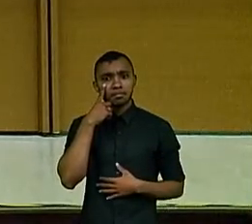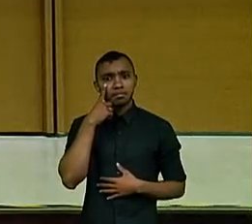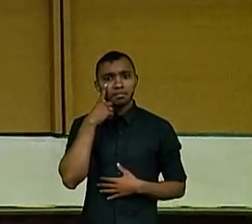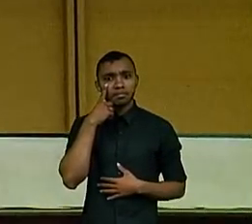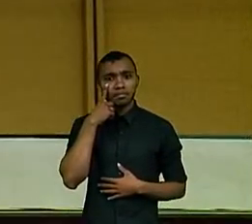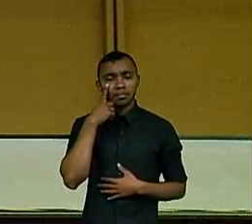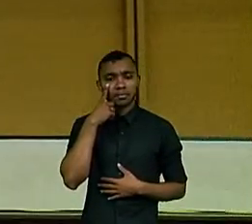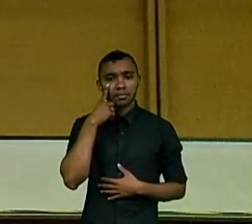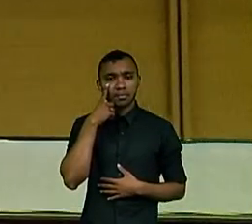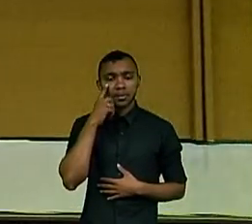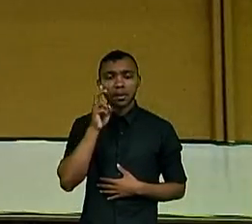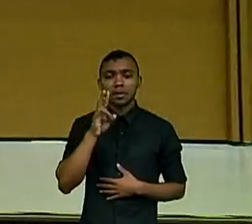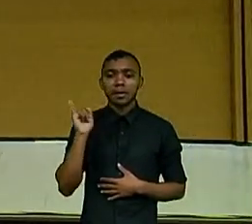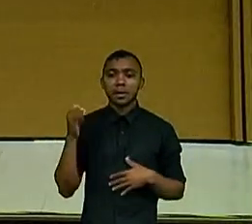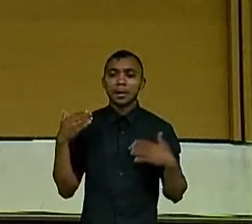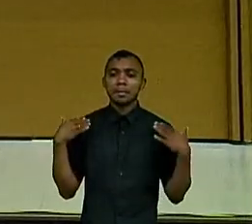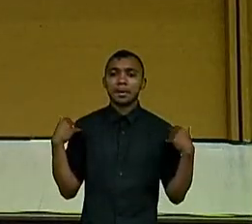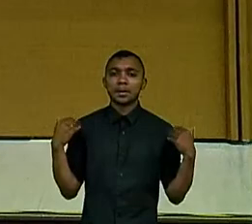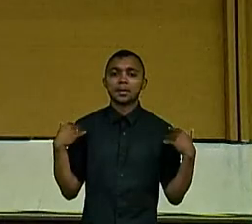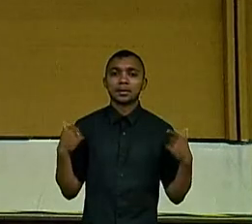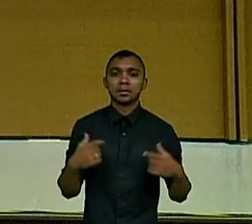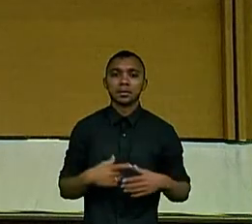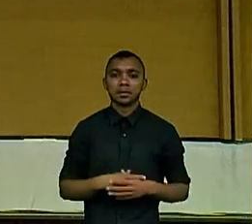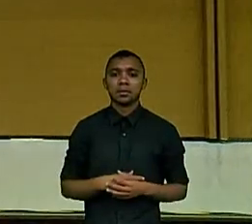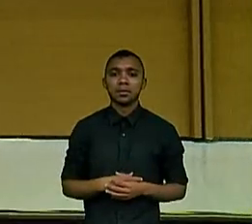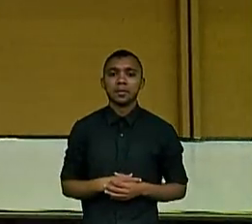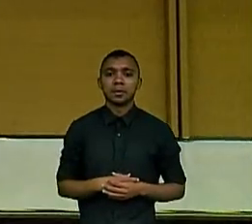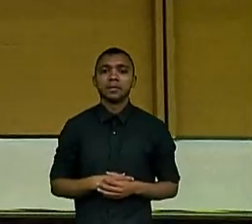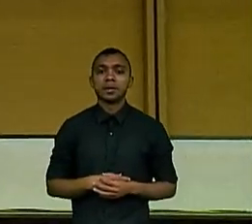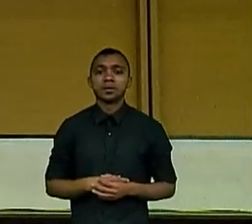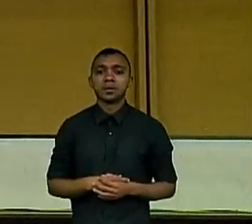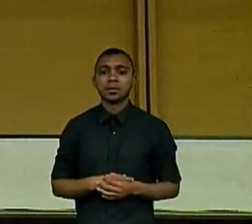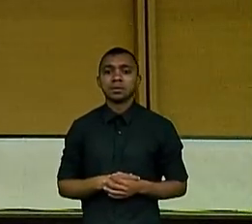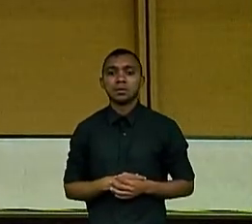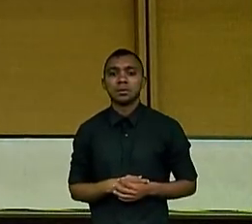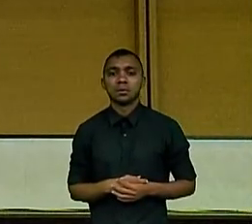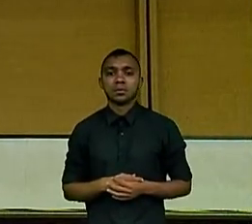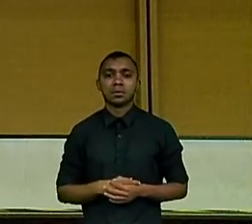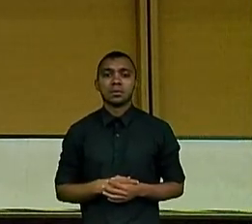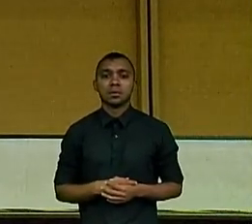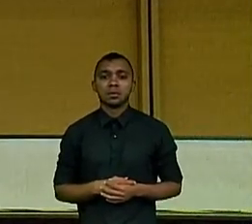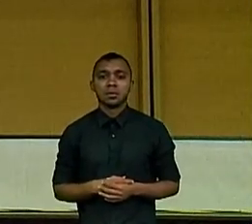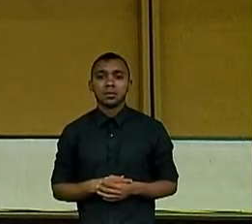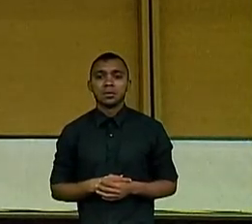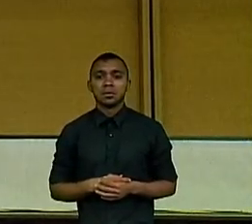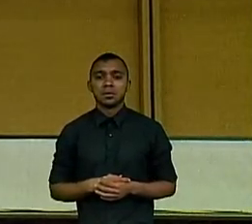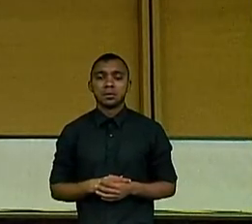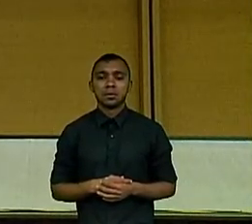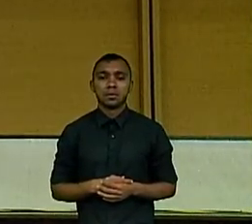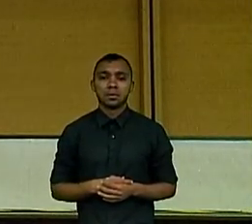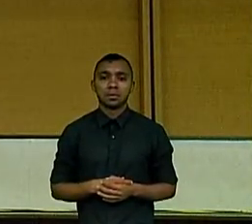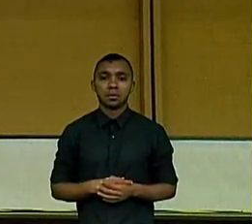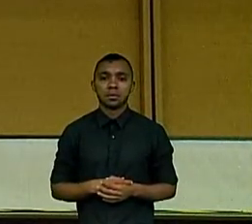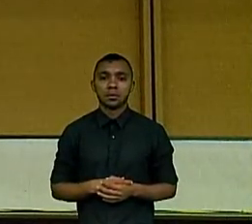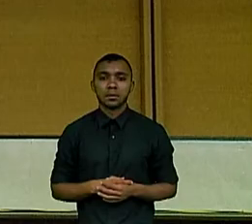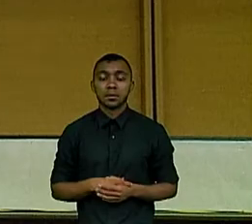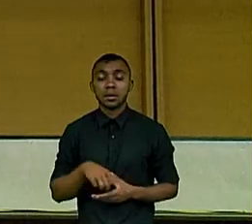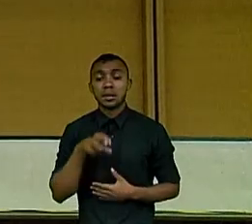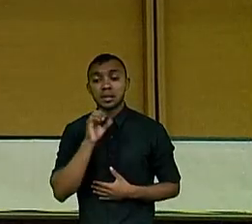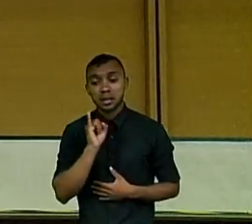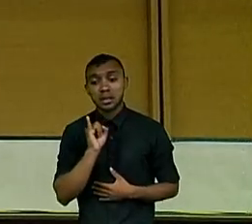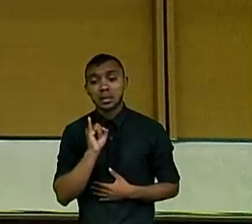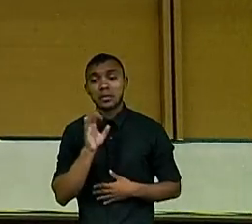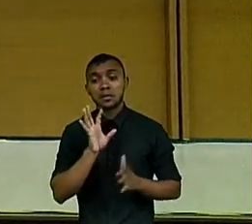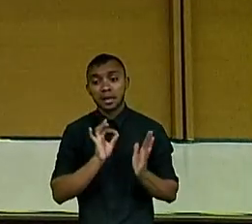para ir para o passeio da metade né ou seja para ganhar o Foster